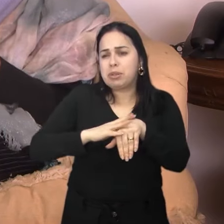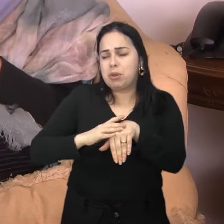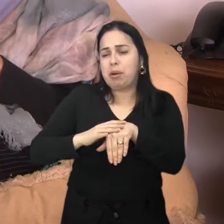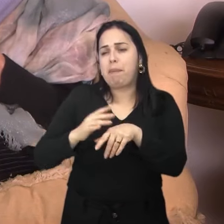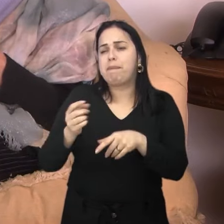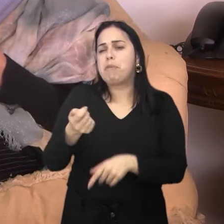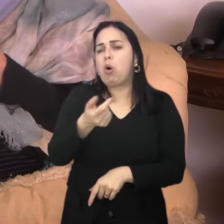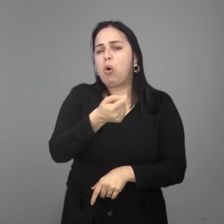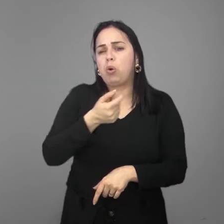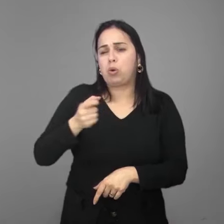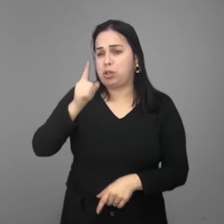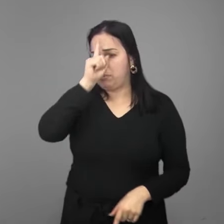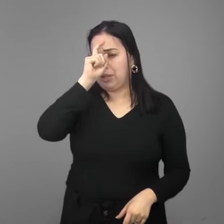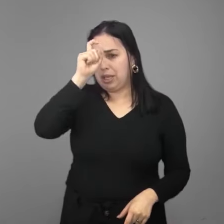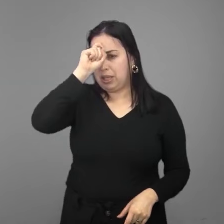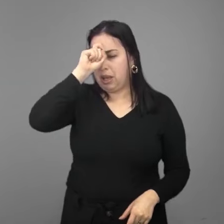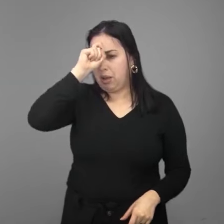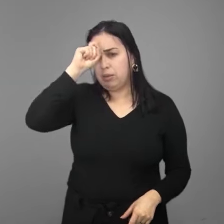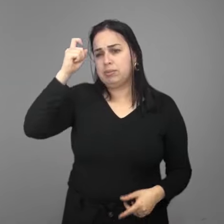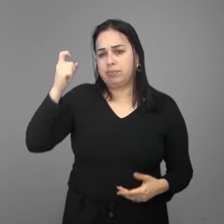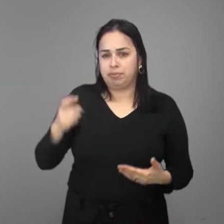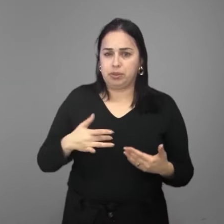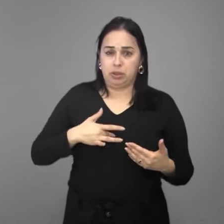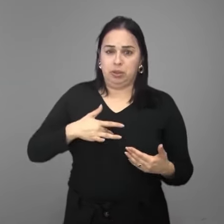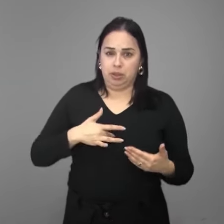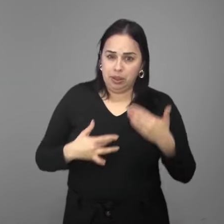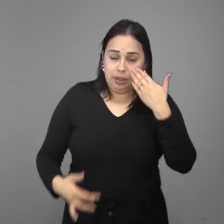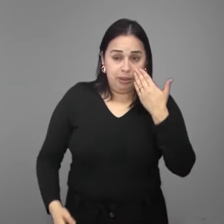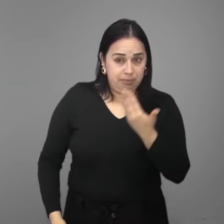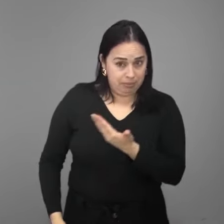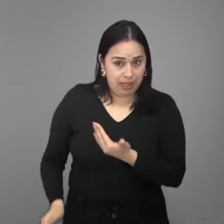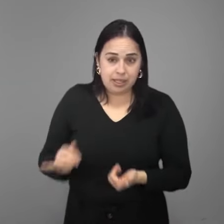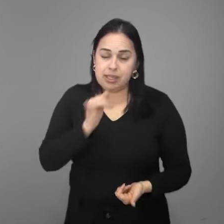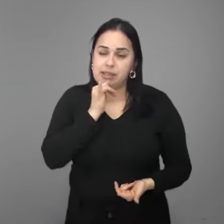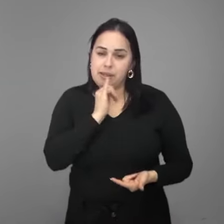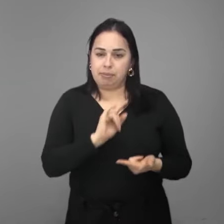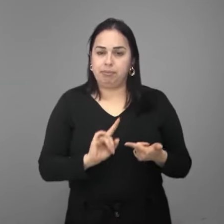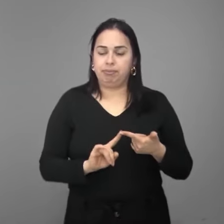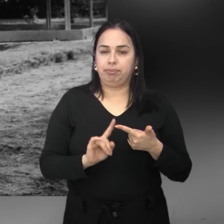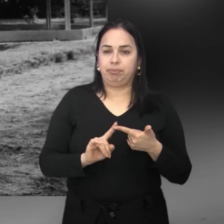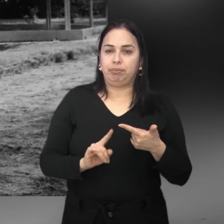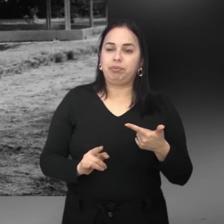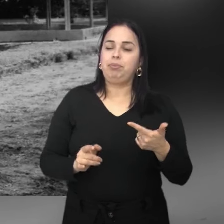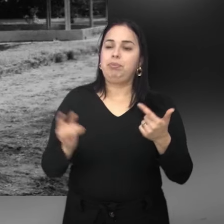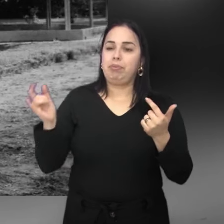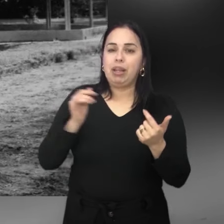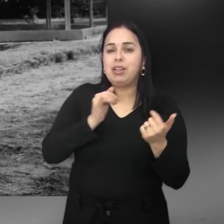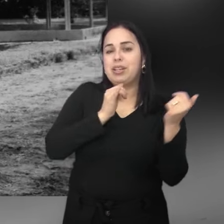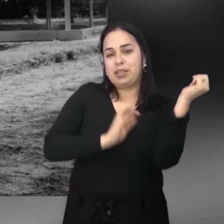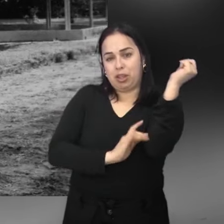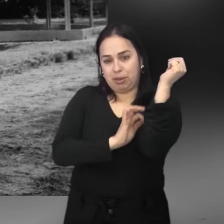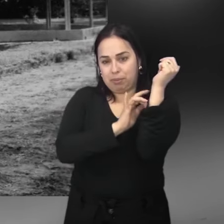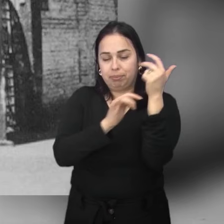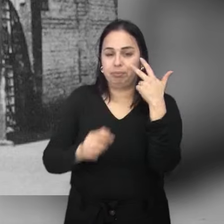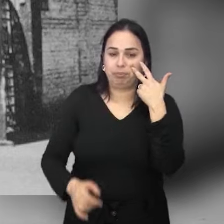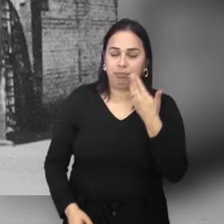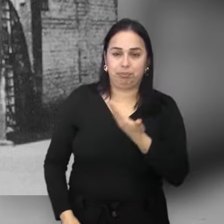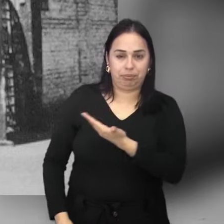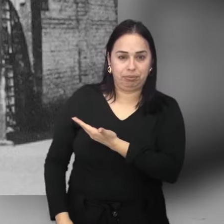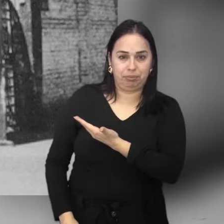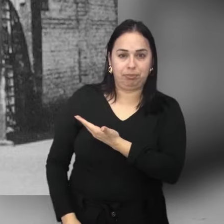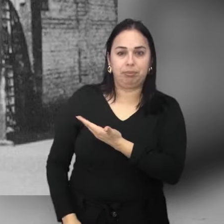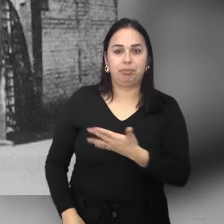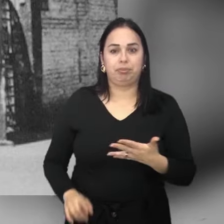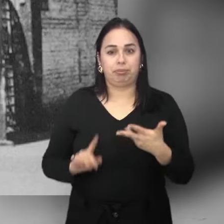os sanatórios que tinha aqui. Tinha o sanatório Cuidora, o sanatório Vicentino Aranha e o